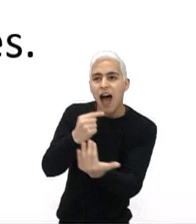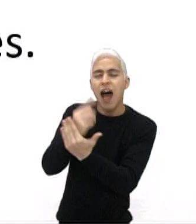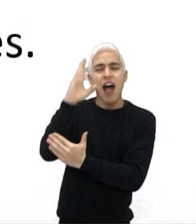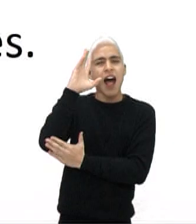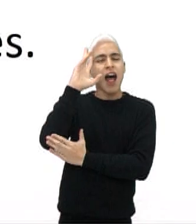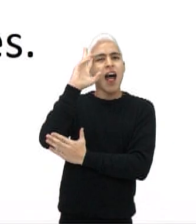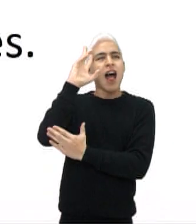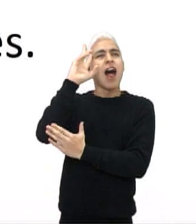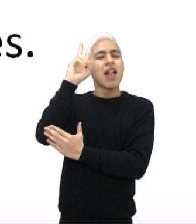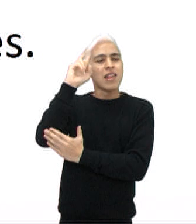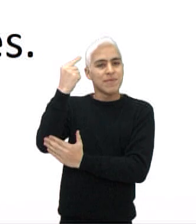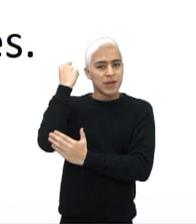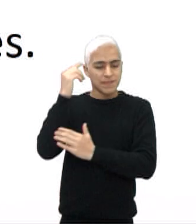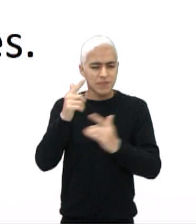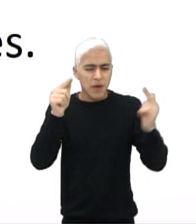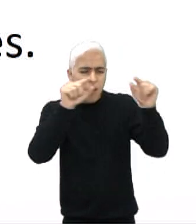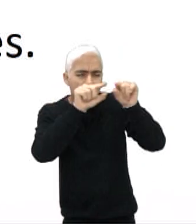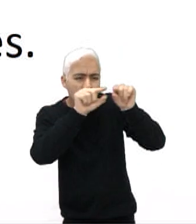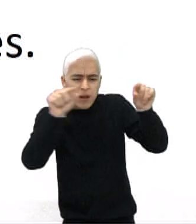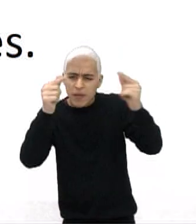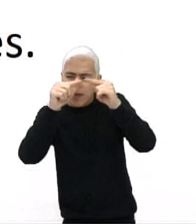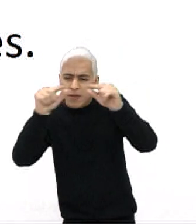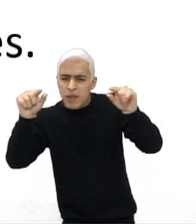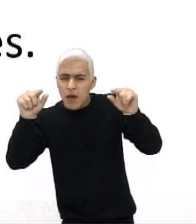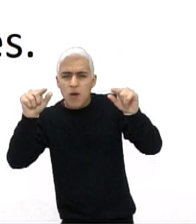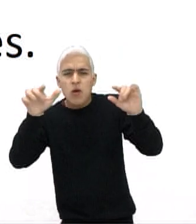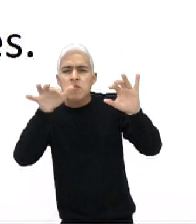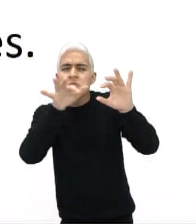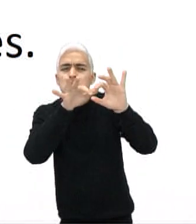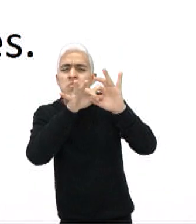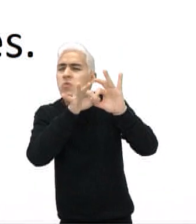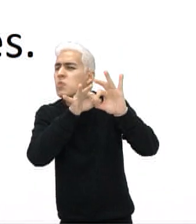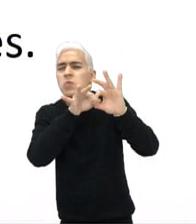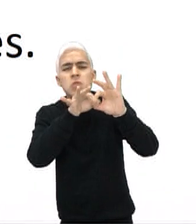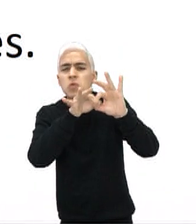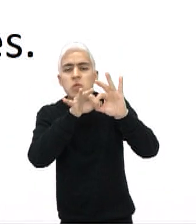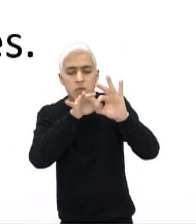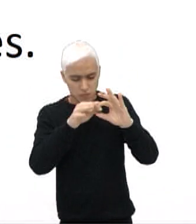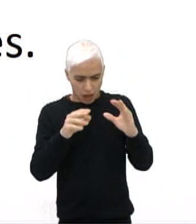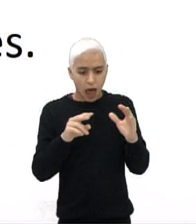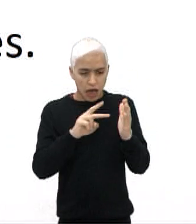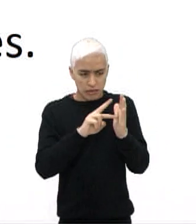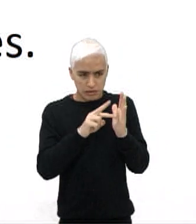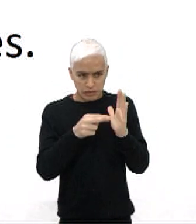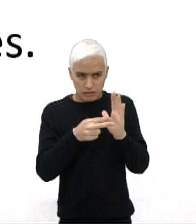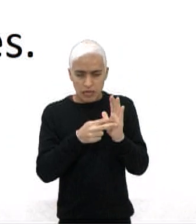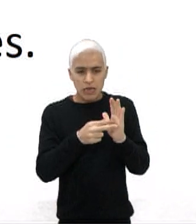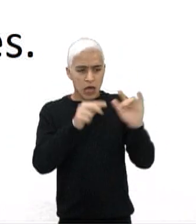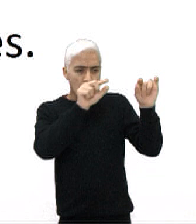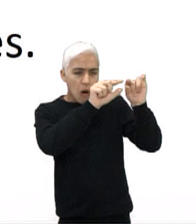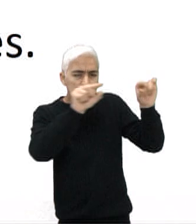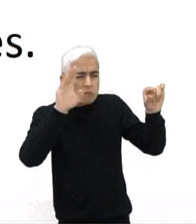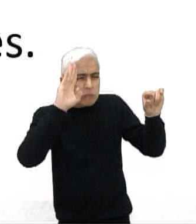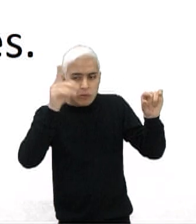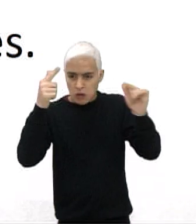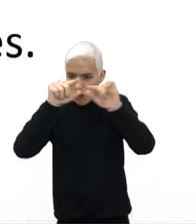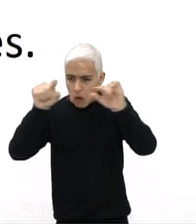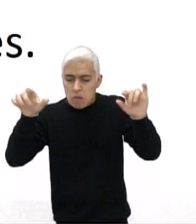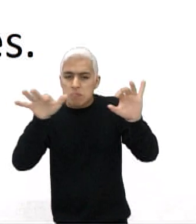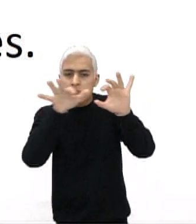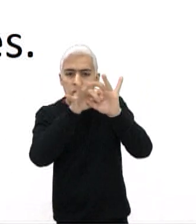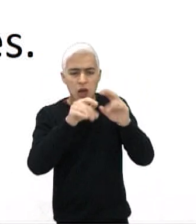Uma oração subordinada é aquela que complementa uma oração principal, possui